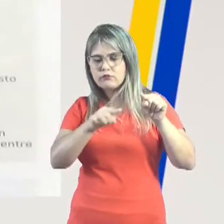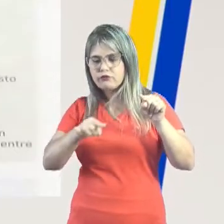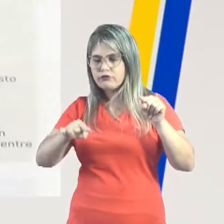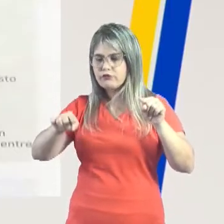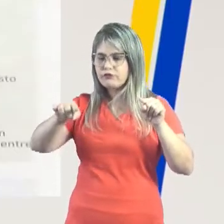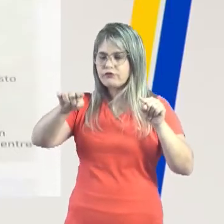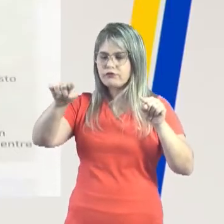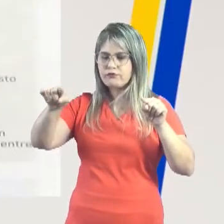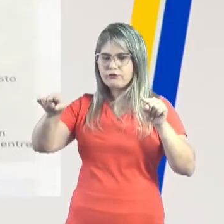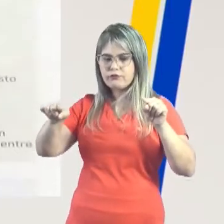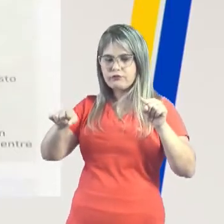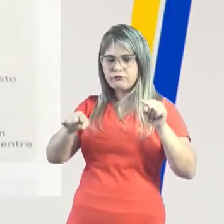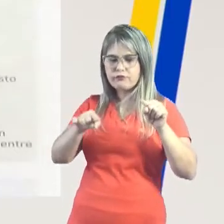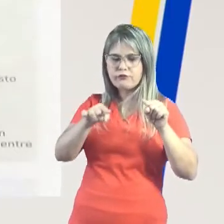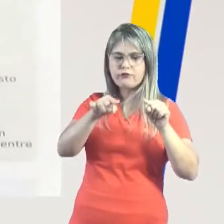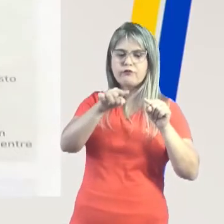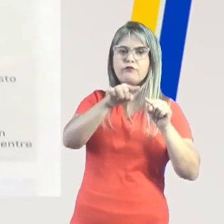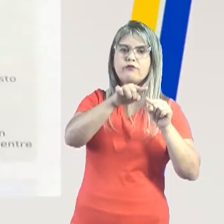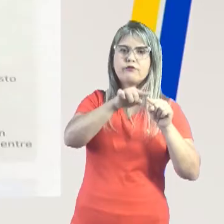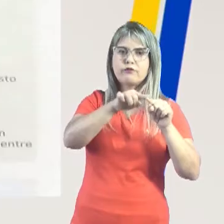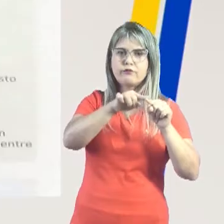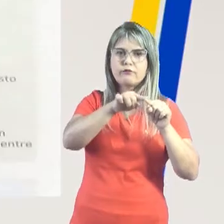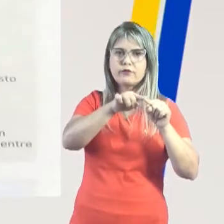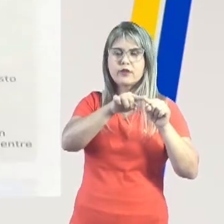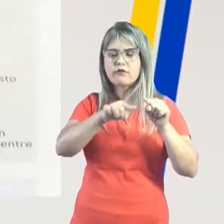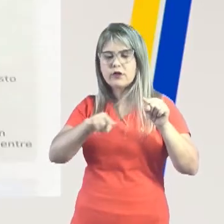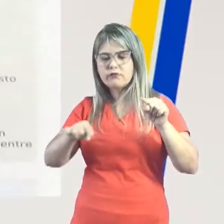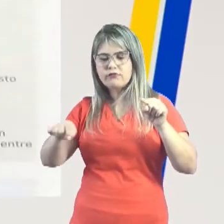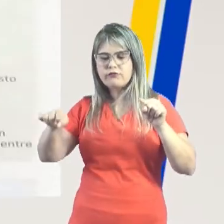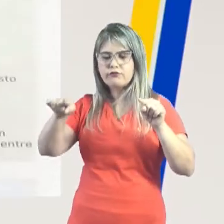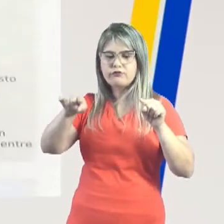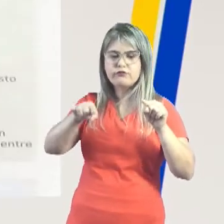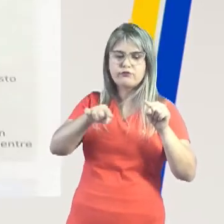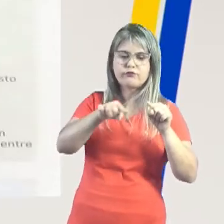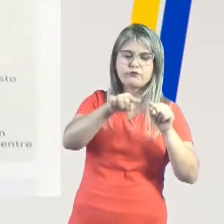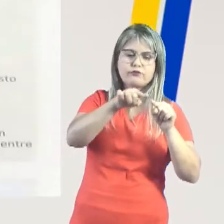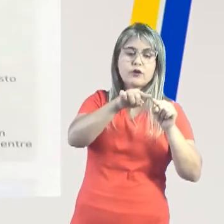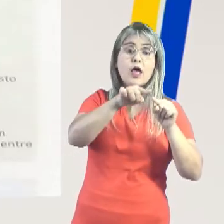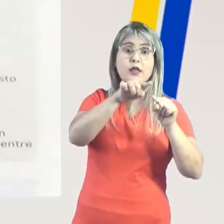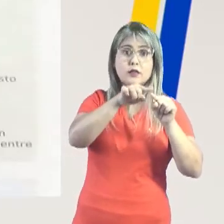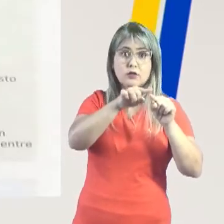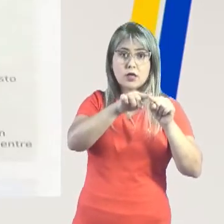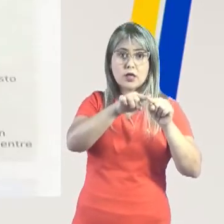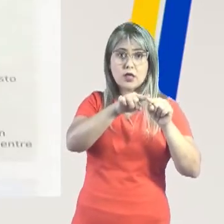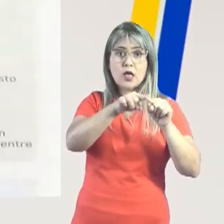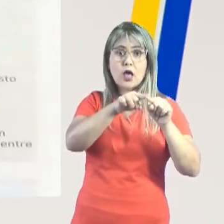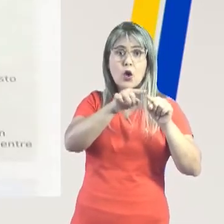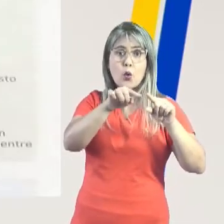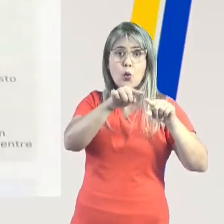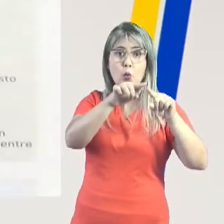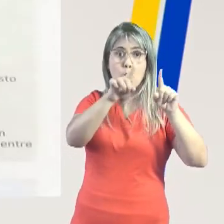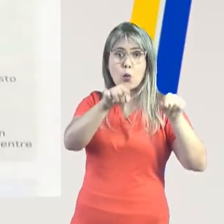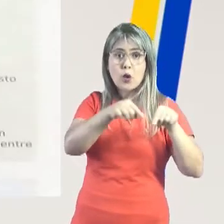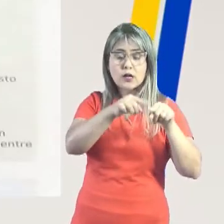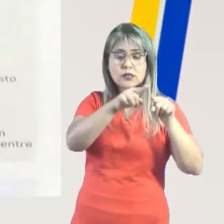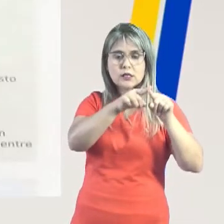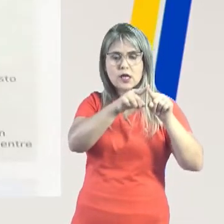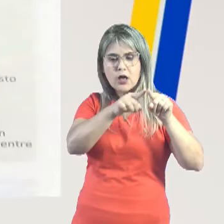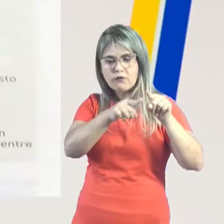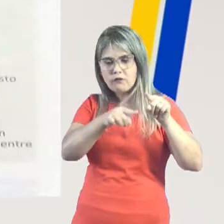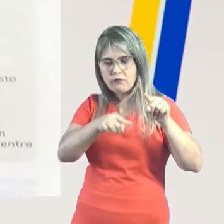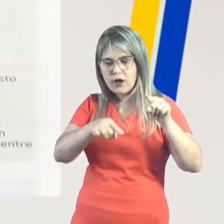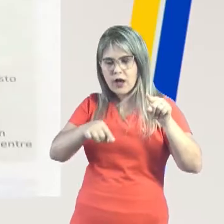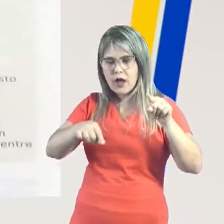aí essa circulação passa pelo coração, depois sai do coração através da chamada veia aorta, vai